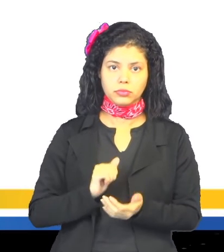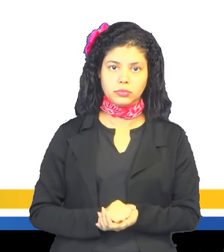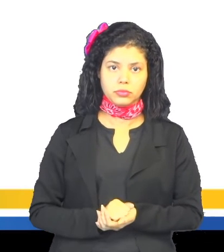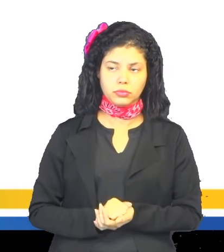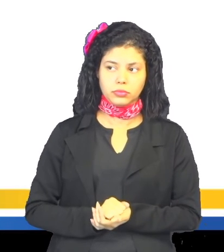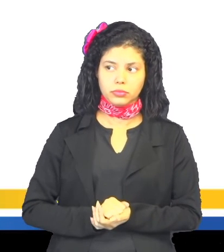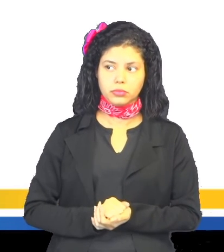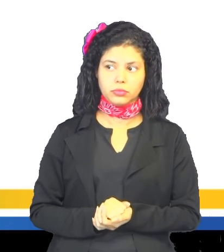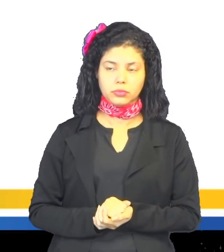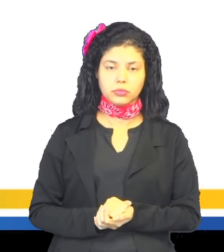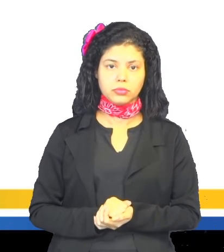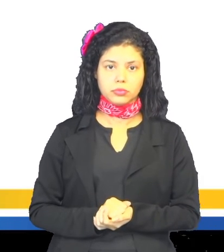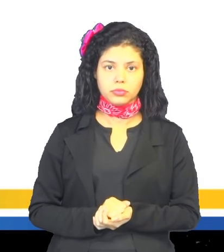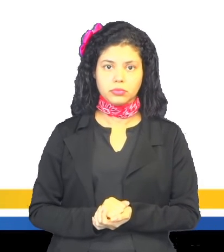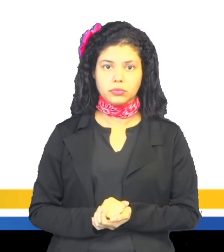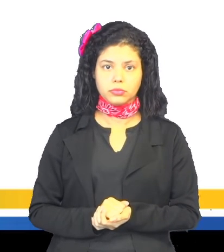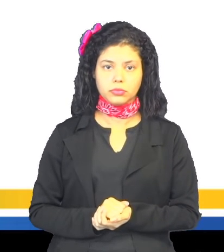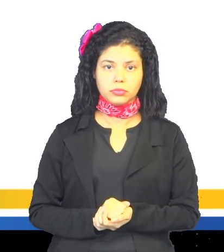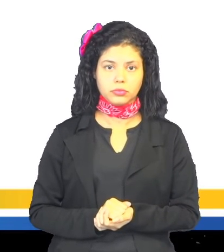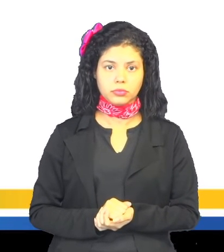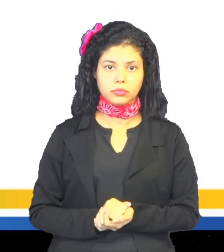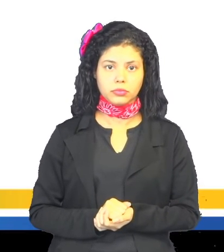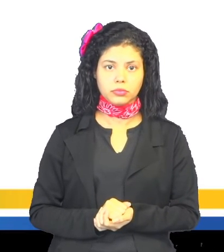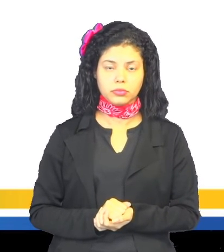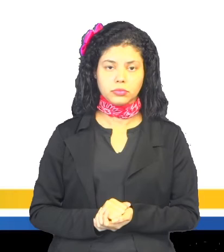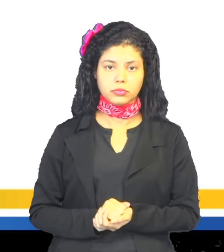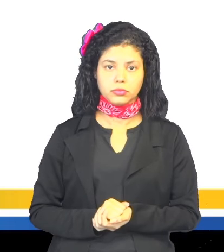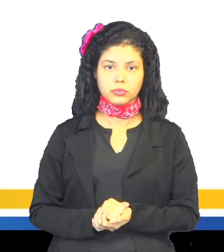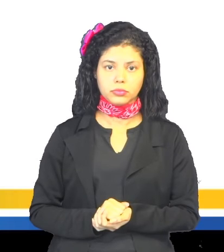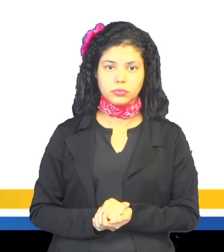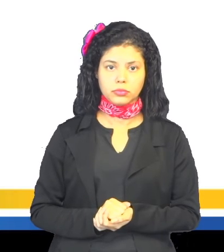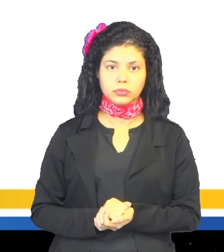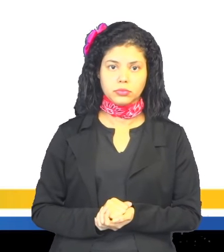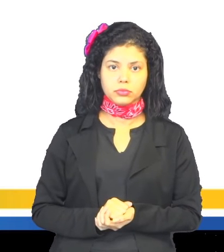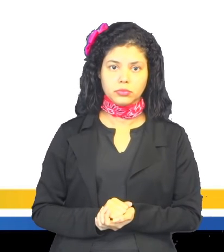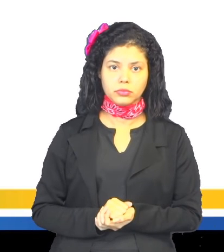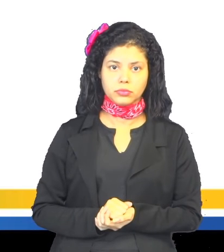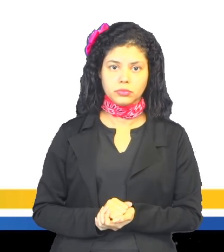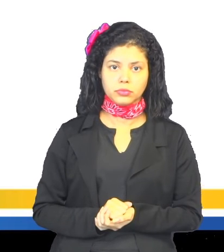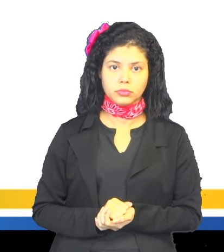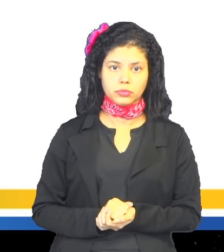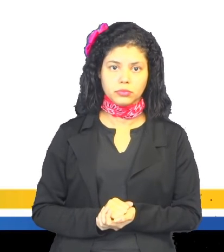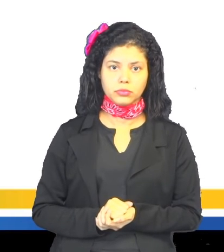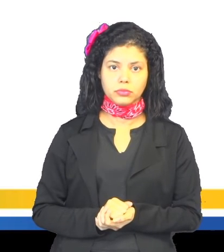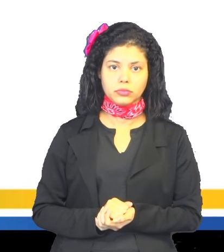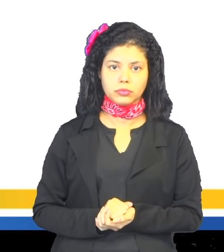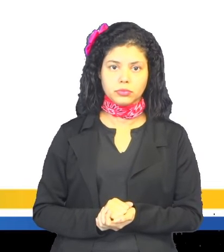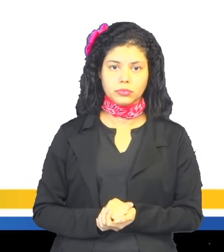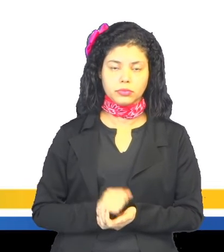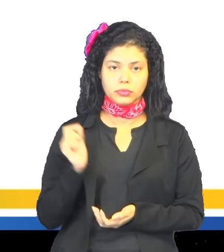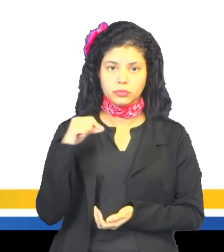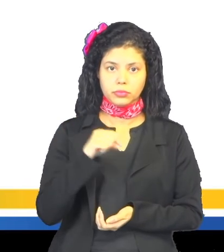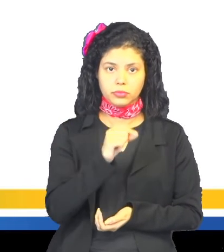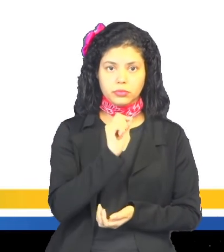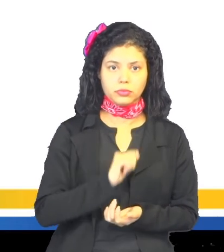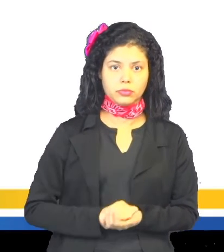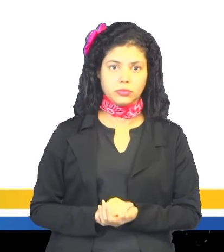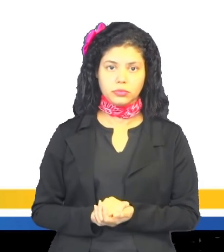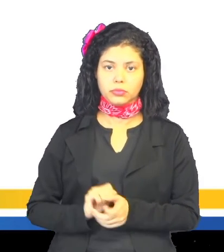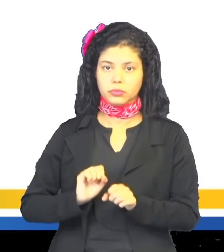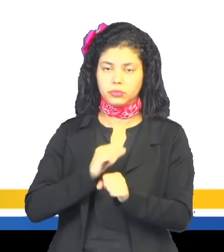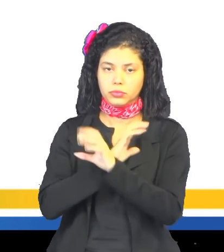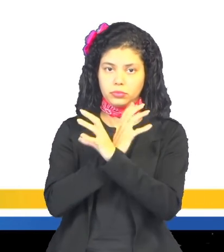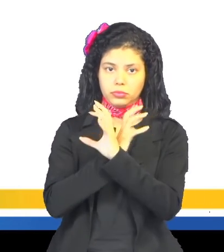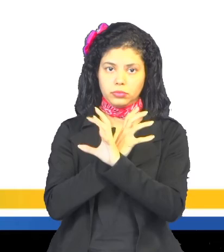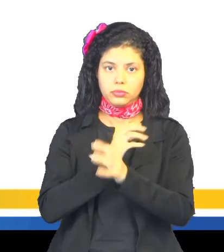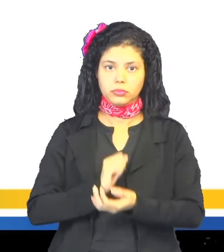jiló from o tambor palhaço insetos e néctar insetos é esse o que